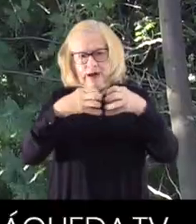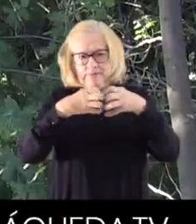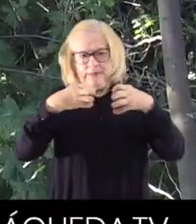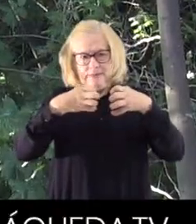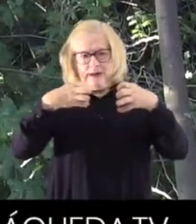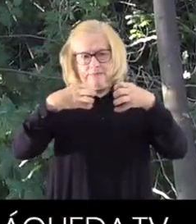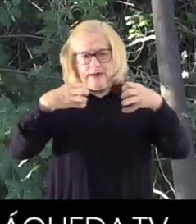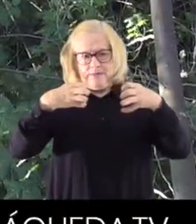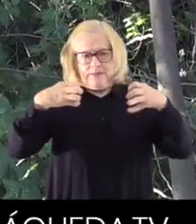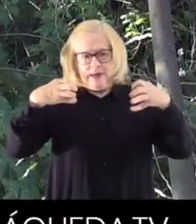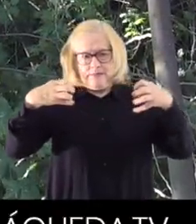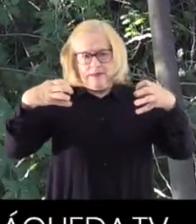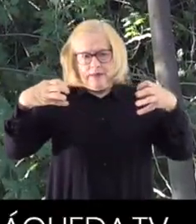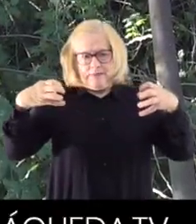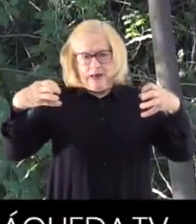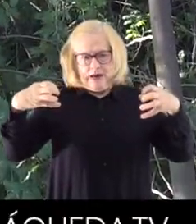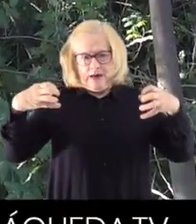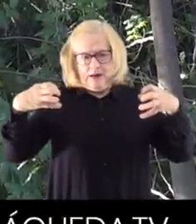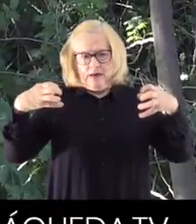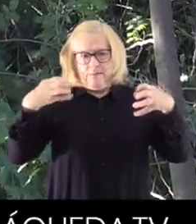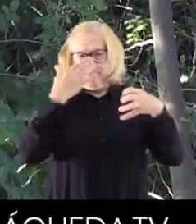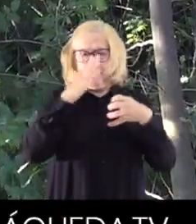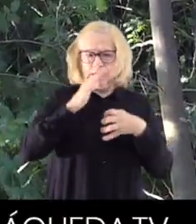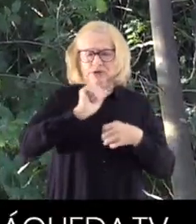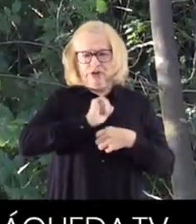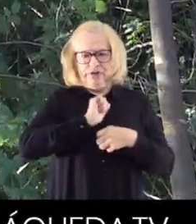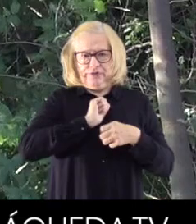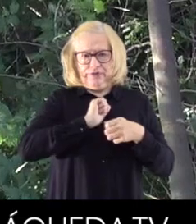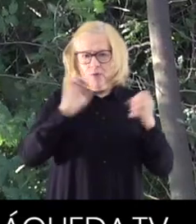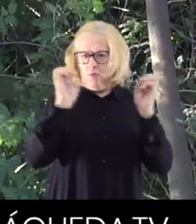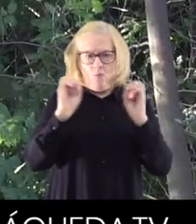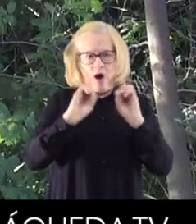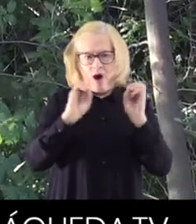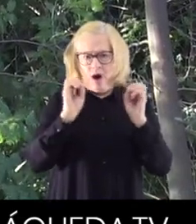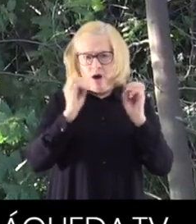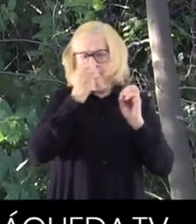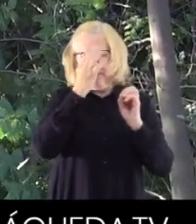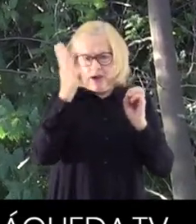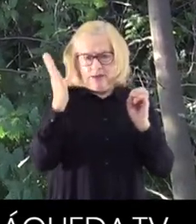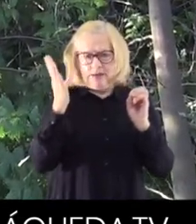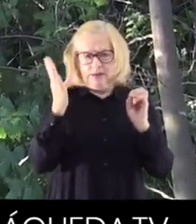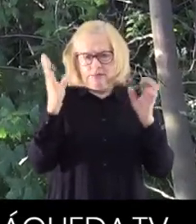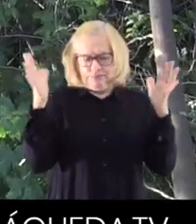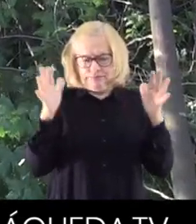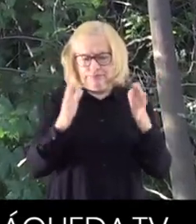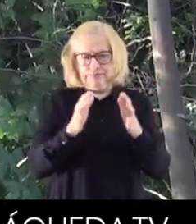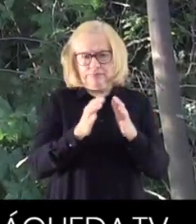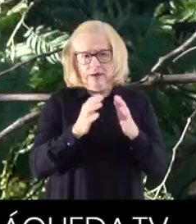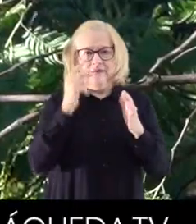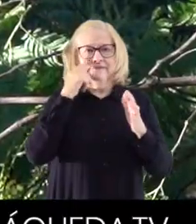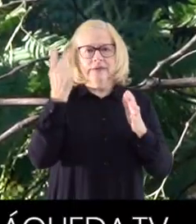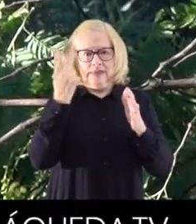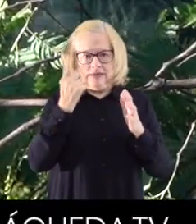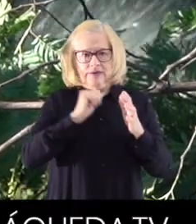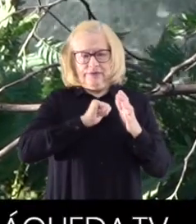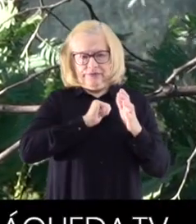que sistematicamente vêm ganhando lugar à nossa floresta e, portanto, reduzindo claramente a nossa qualidade de vida